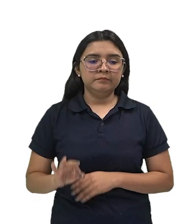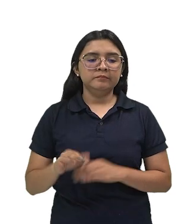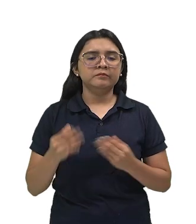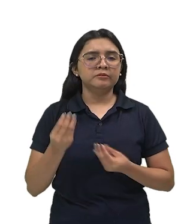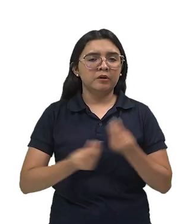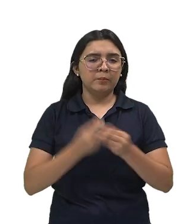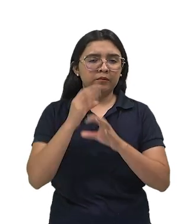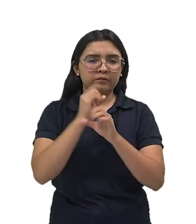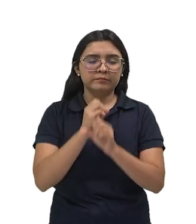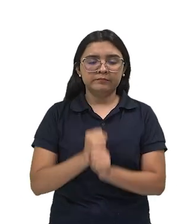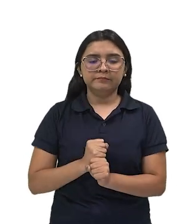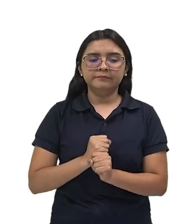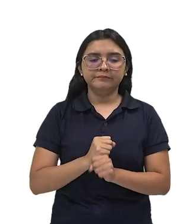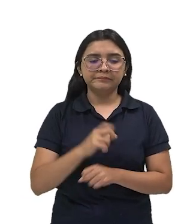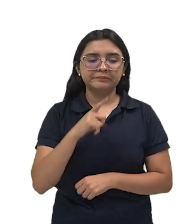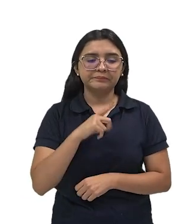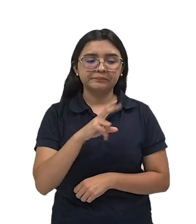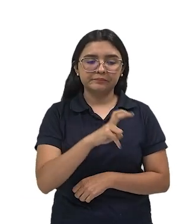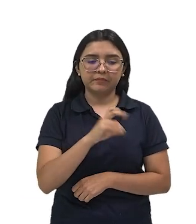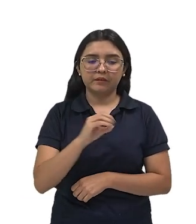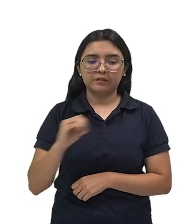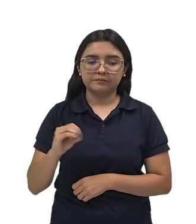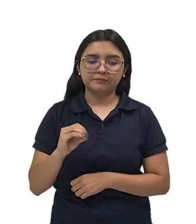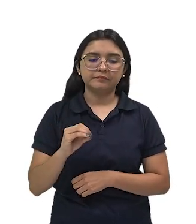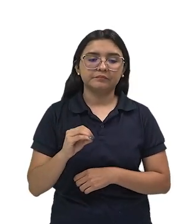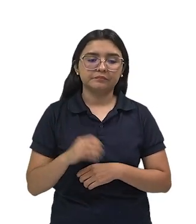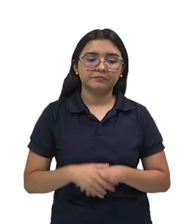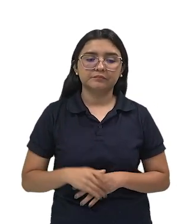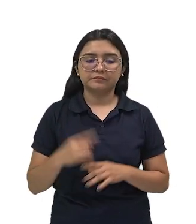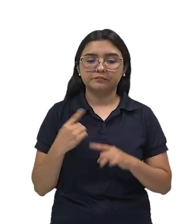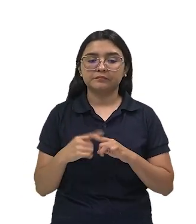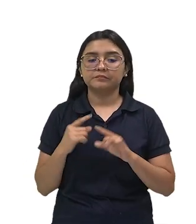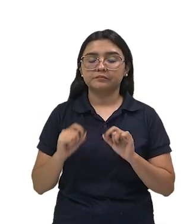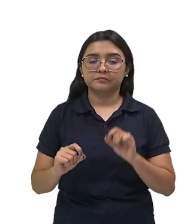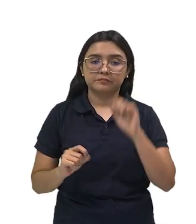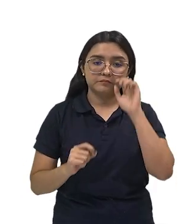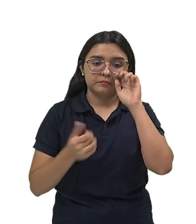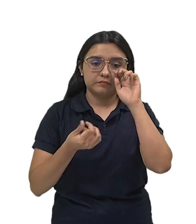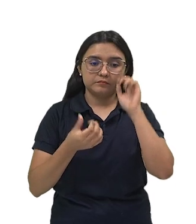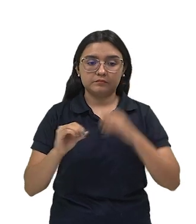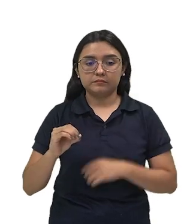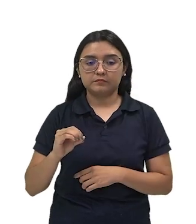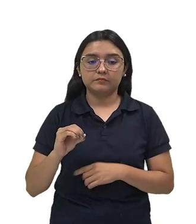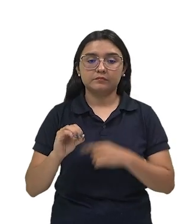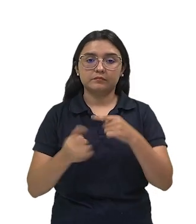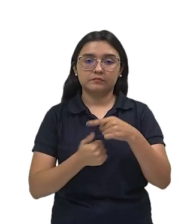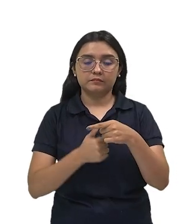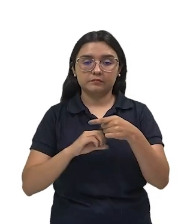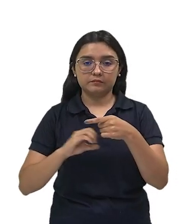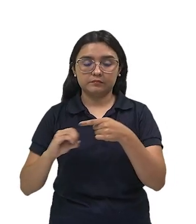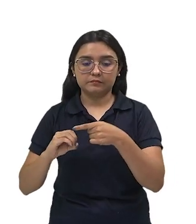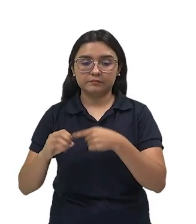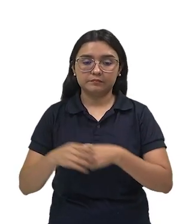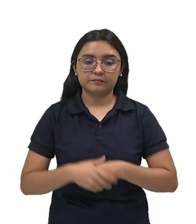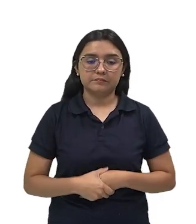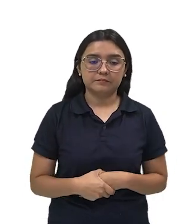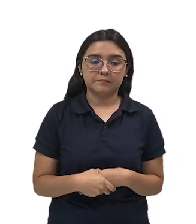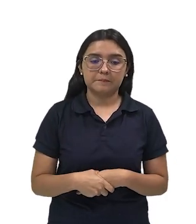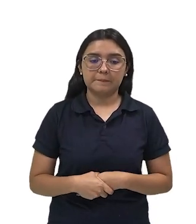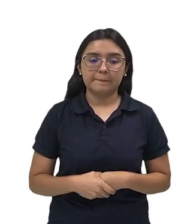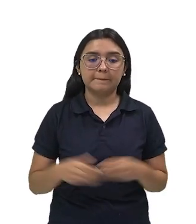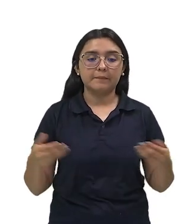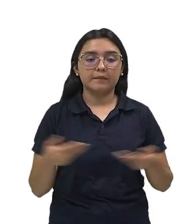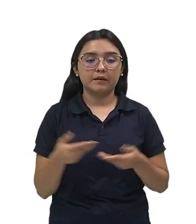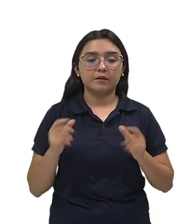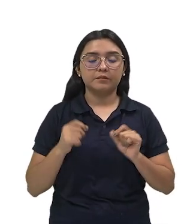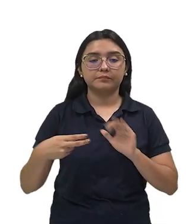500, vezes 60%, 60. É a mesma coisa aqui. 60 sobre 100. E